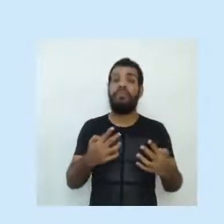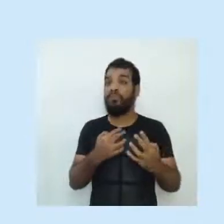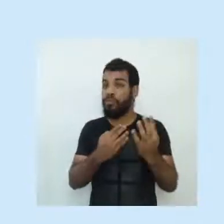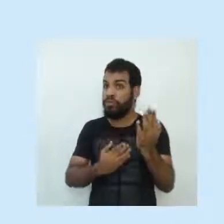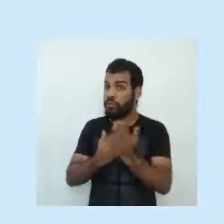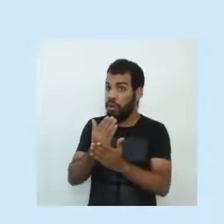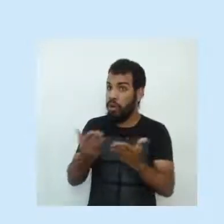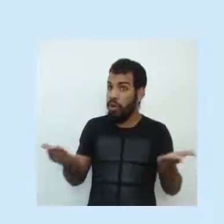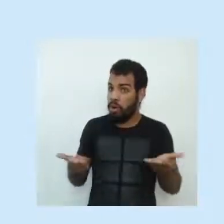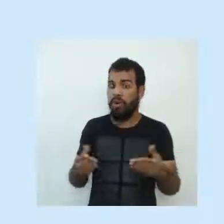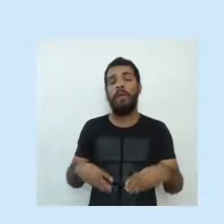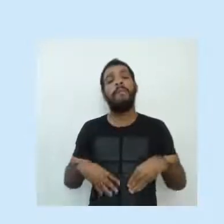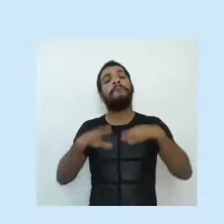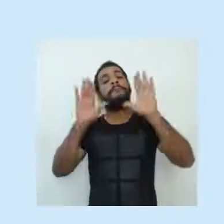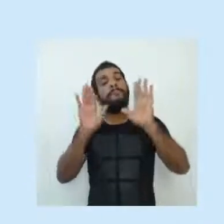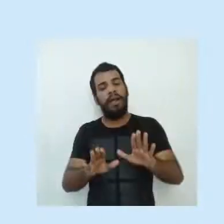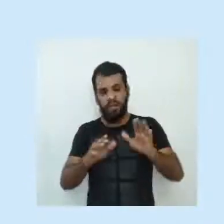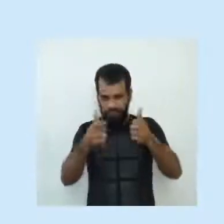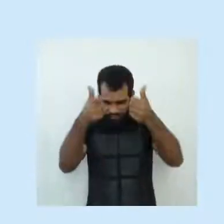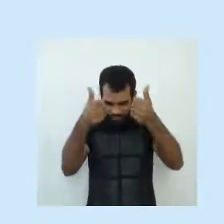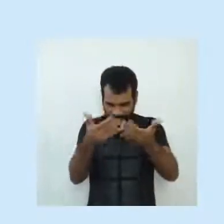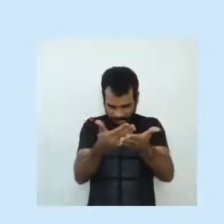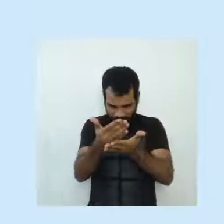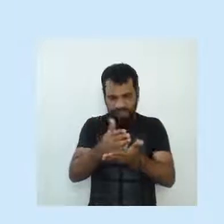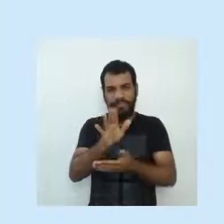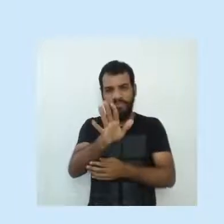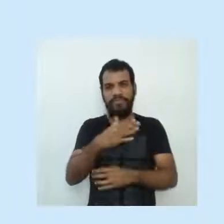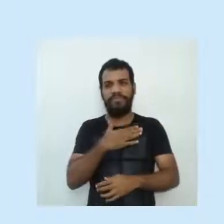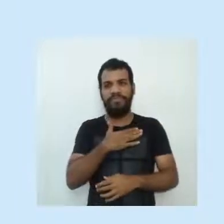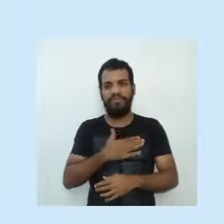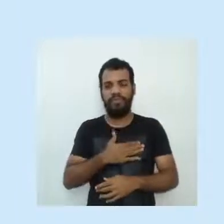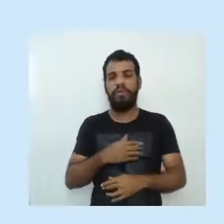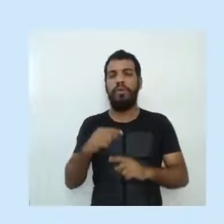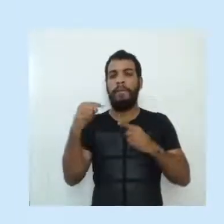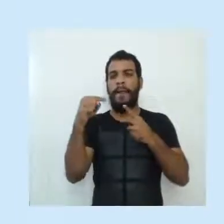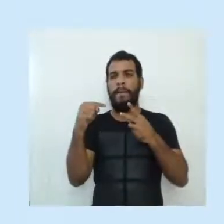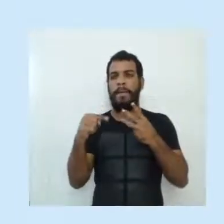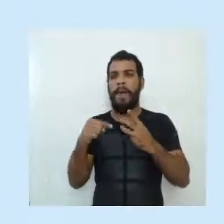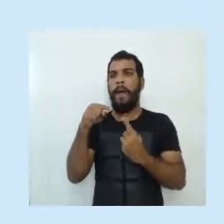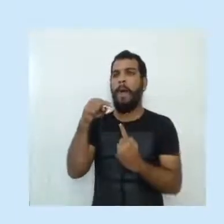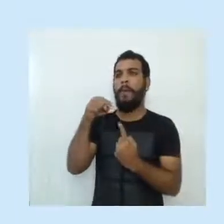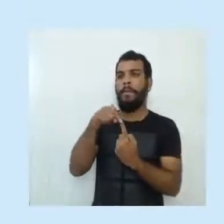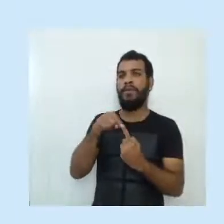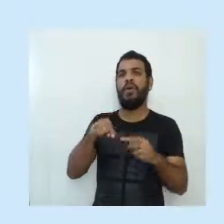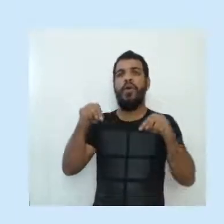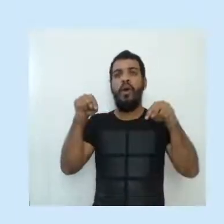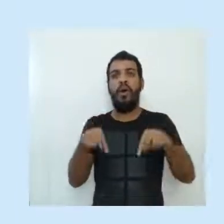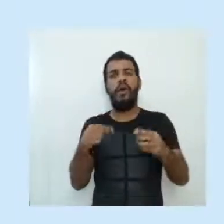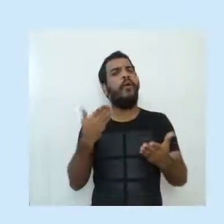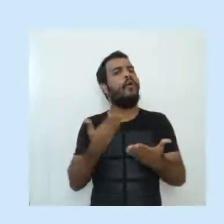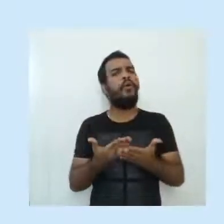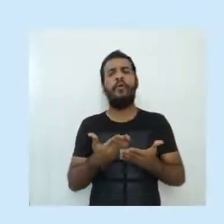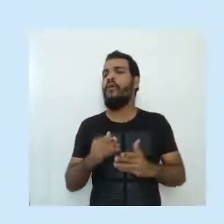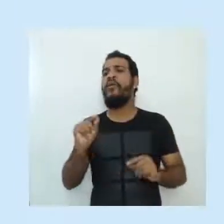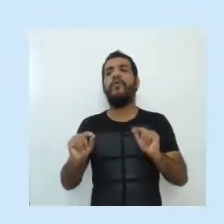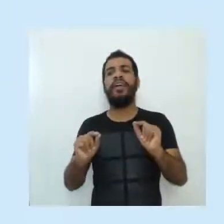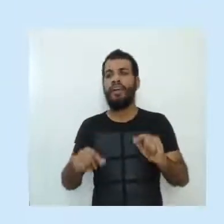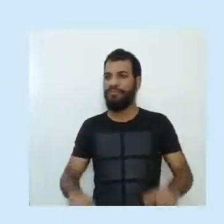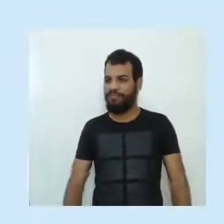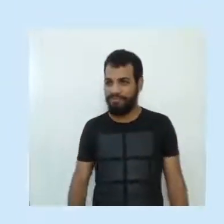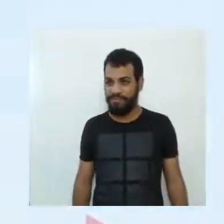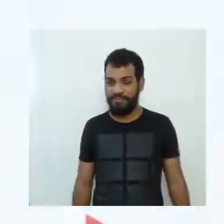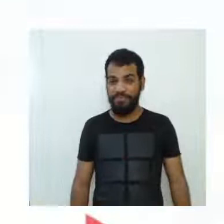aí, né? Antes de entrar no conteúdo, vamos para os nossos objetivos. Quais os objetivos da aula de hoje? A gente